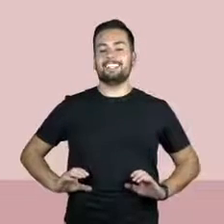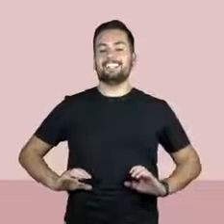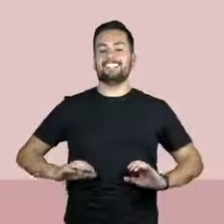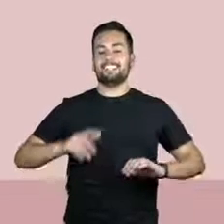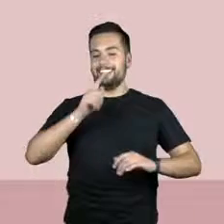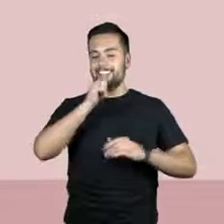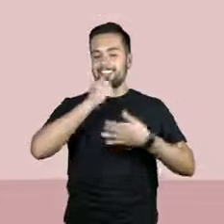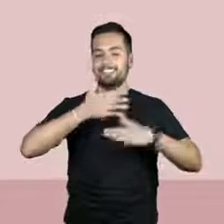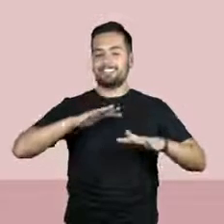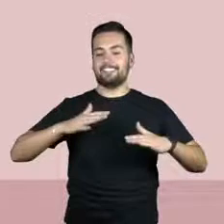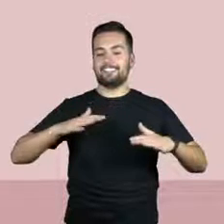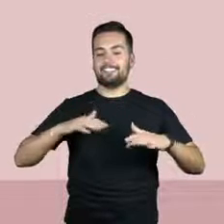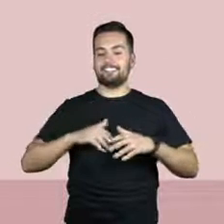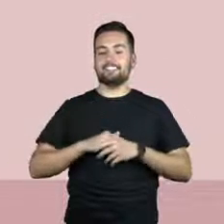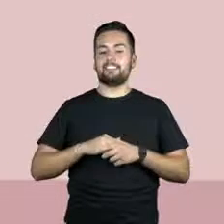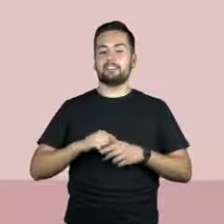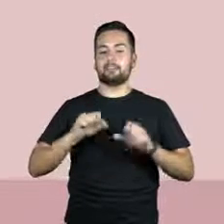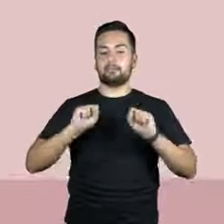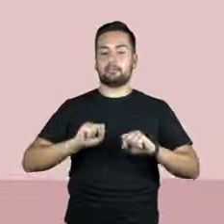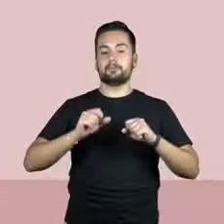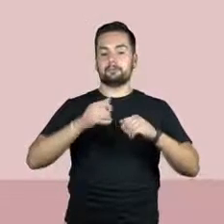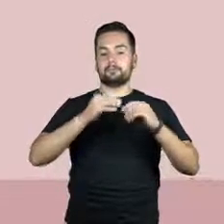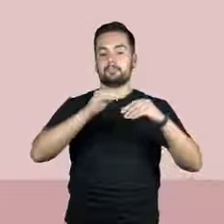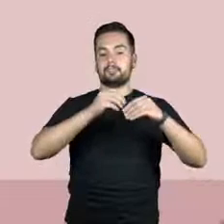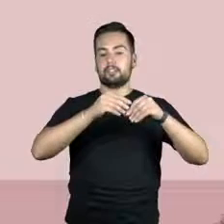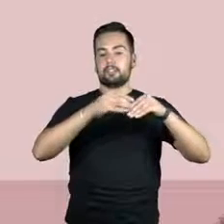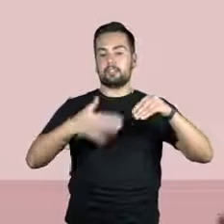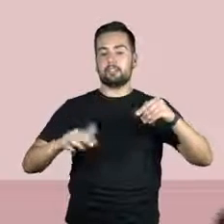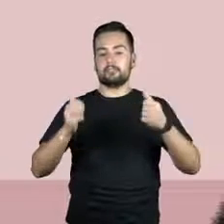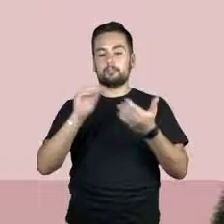tá? E ele acaba deslizando, ele acaba correndo.